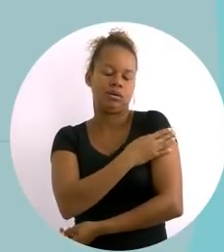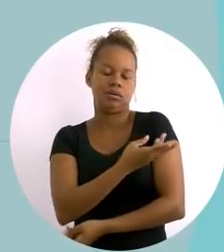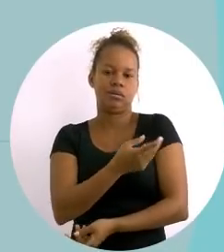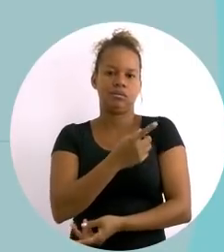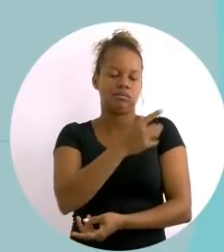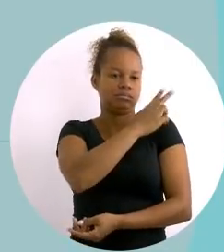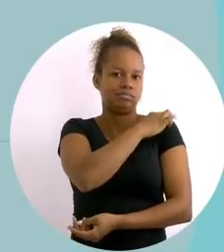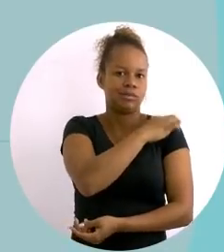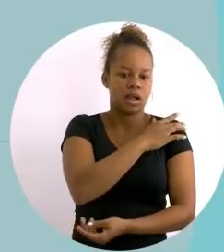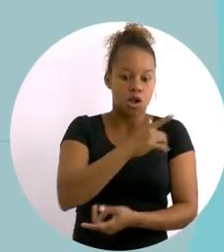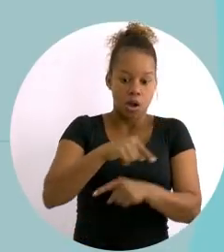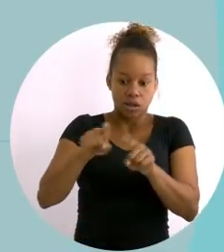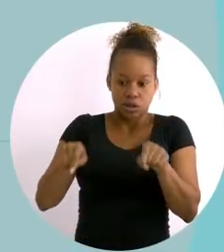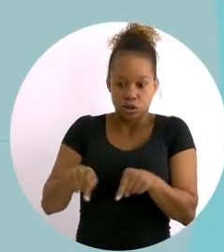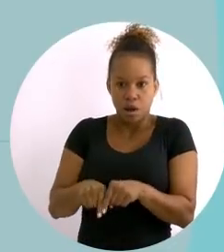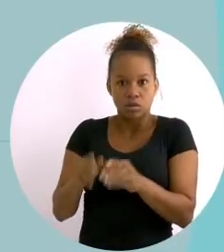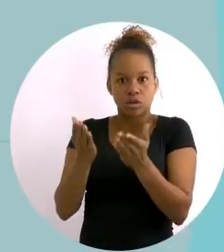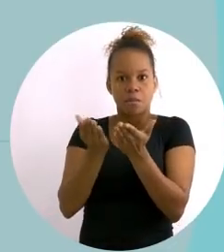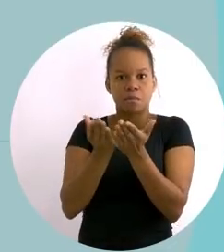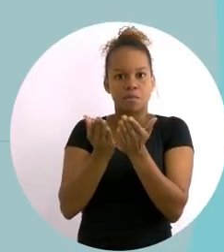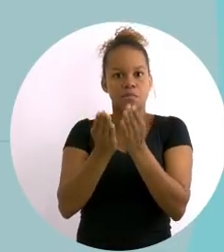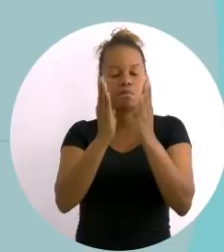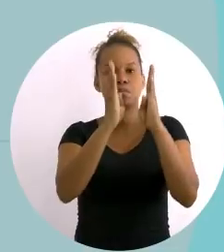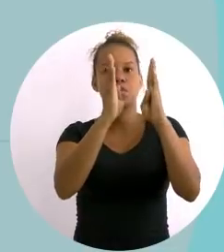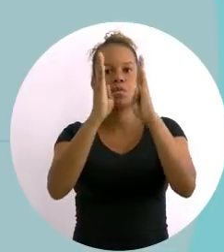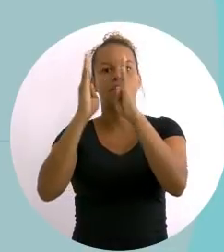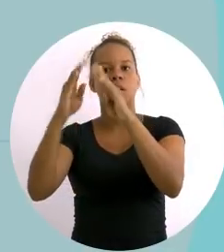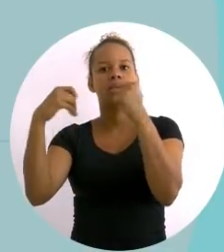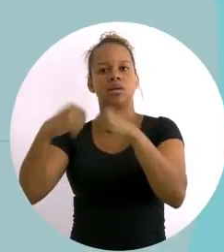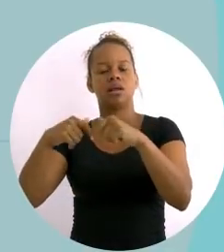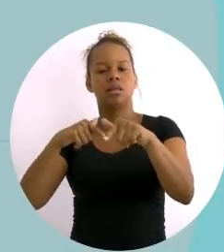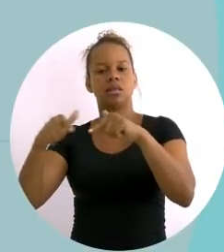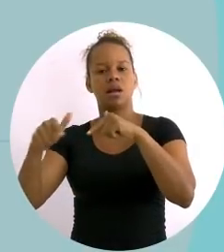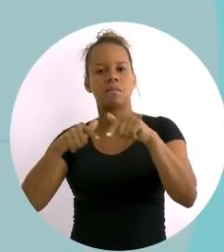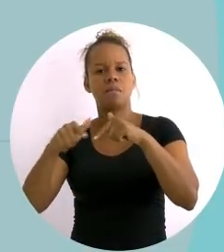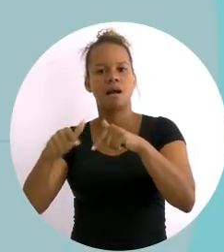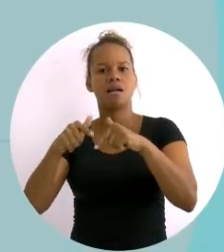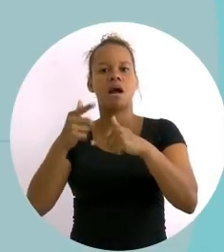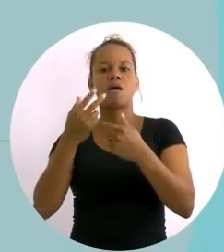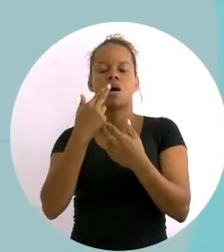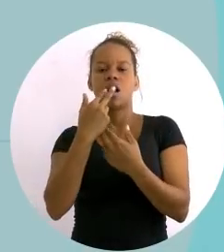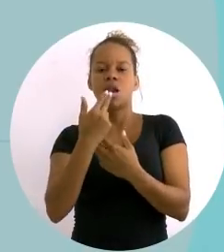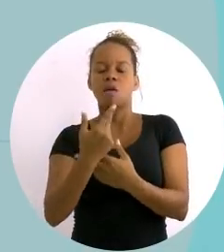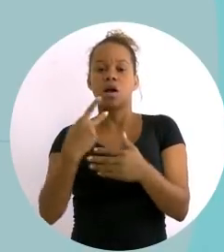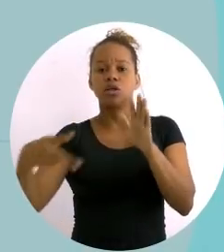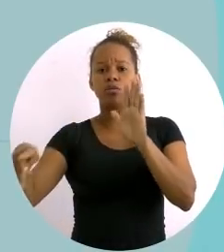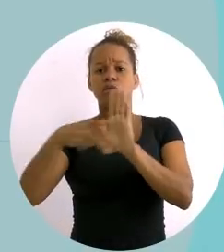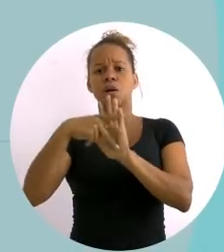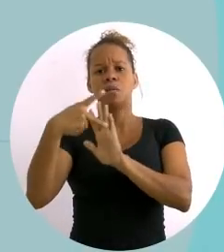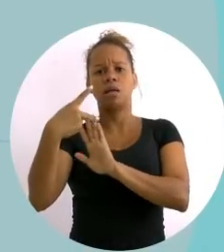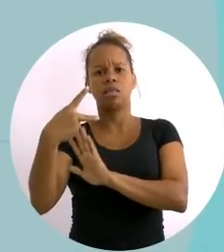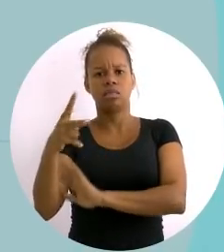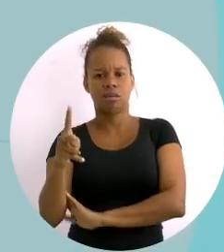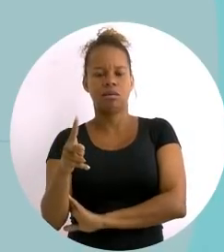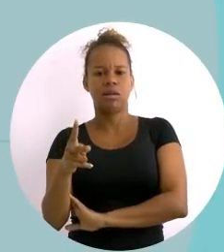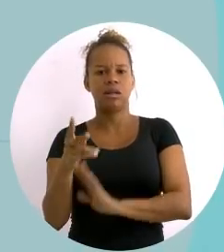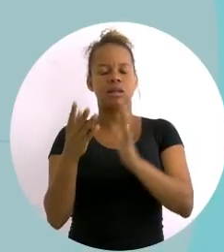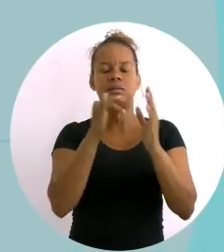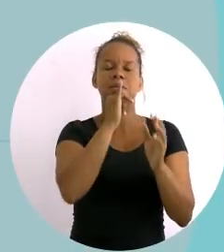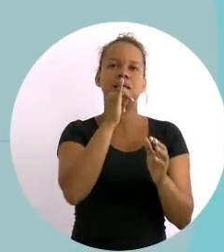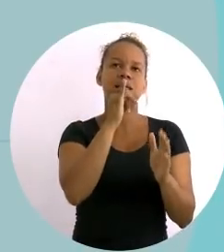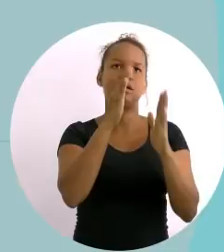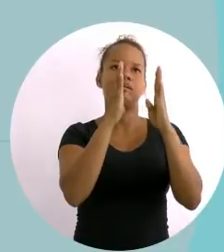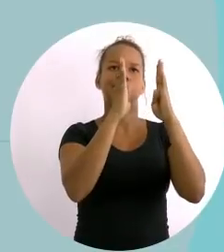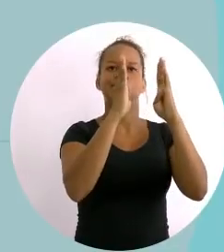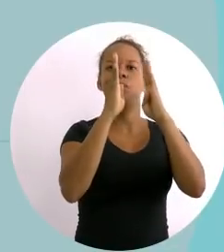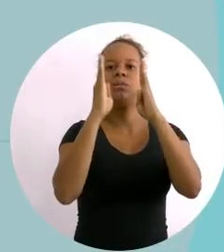Esses espaços, essas bibliotecas, devem trabalhar com o vocabulário voltado para esse público. Imagine uma biblioteca de uma escola